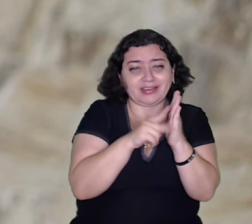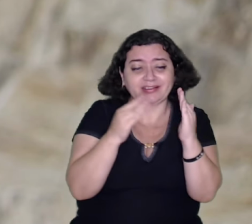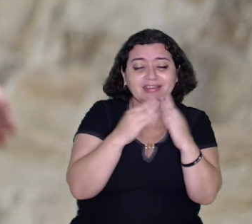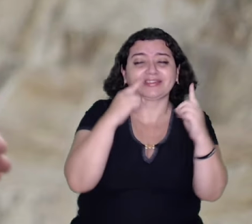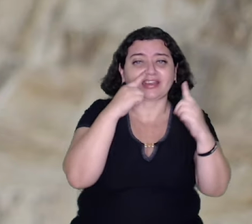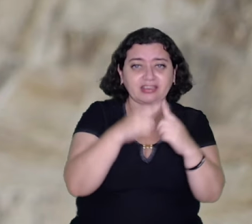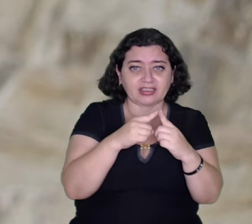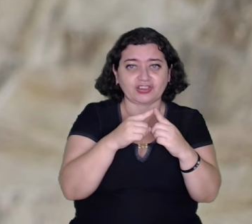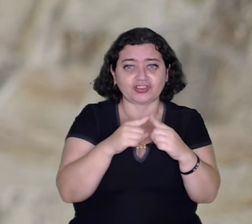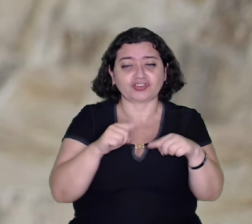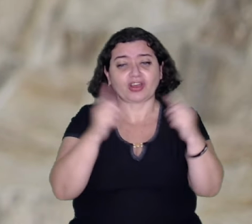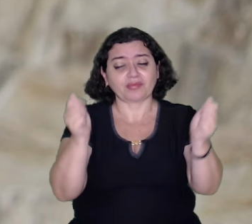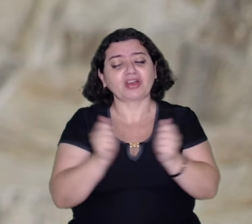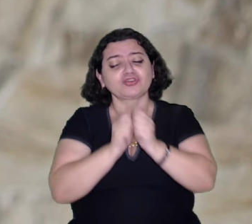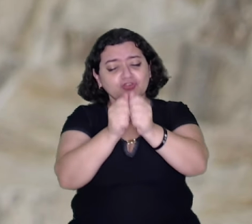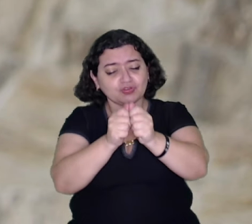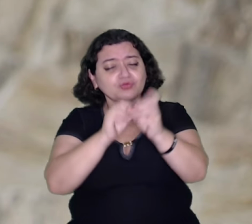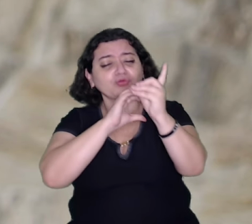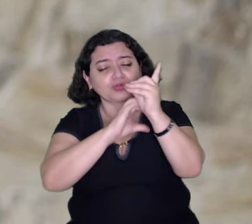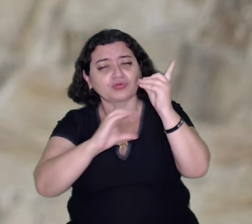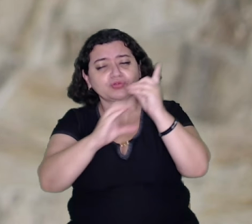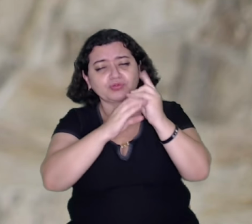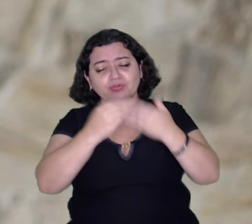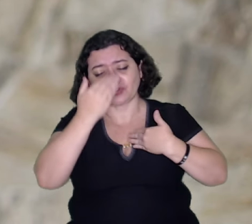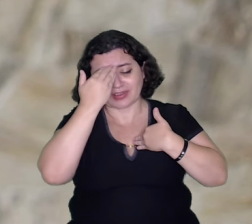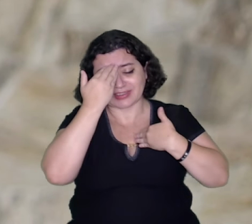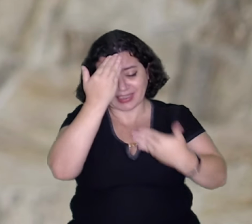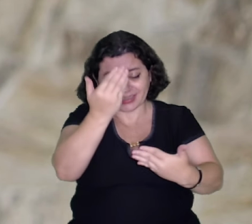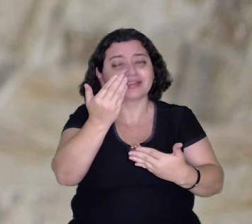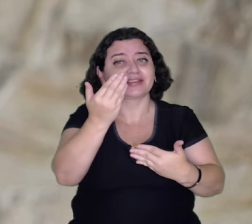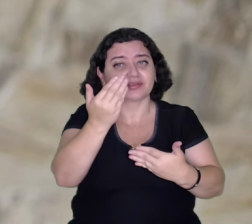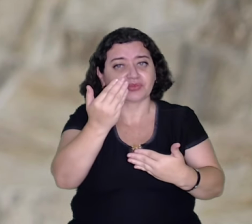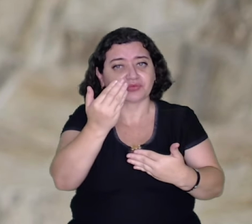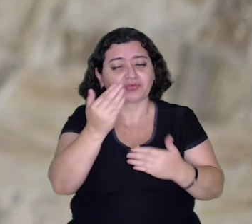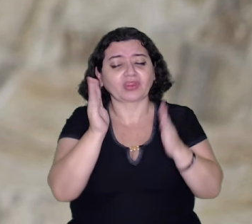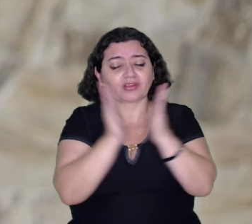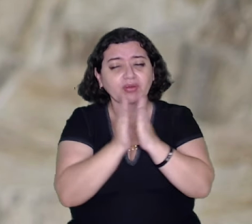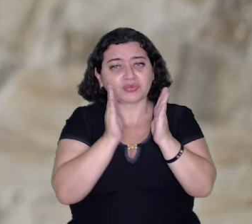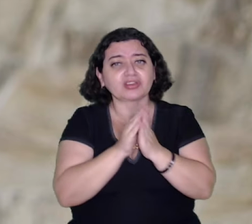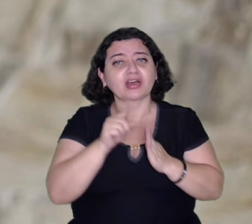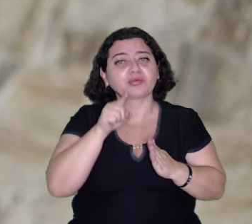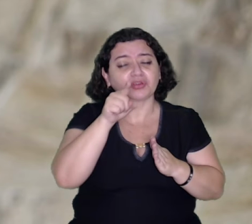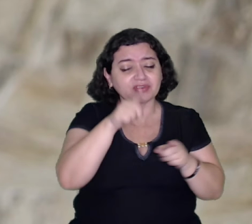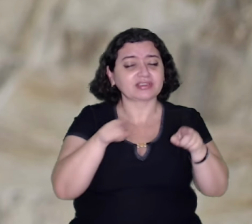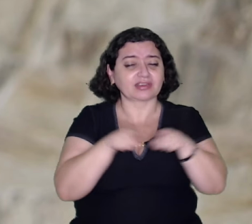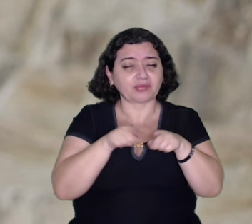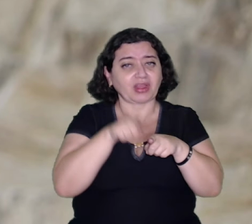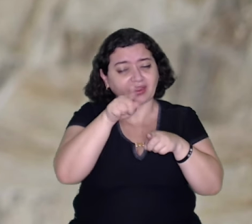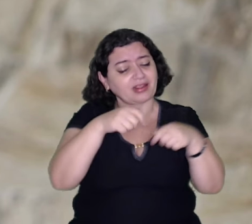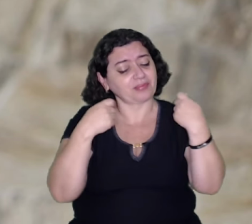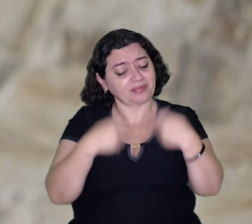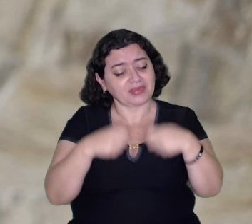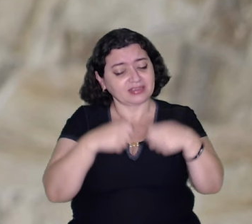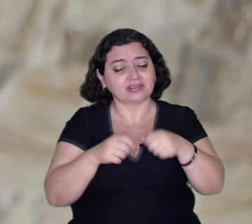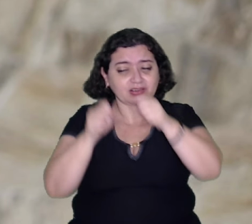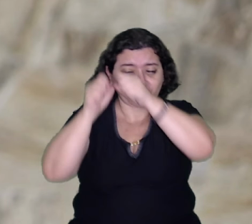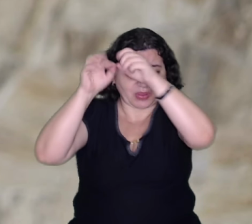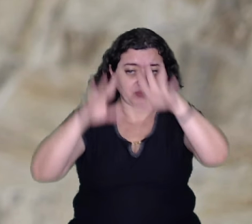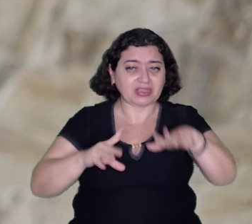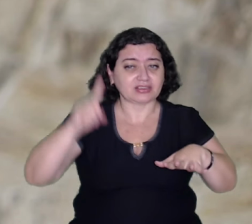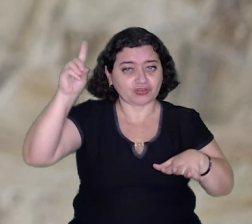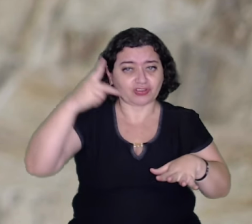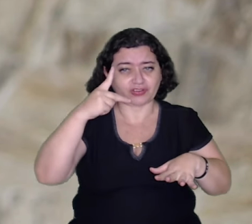tem acompanhado nossos cultos, né? Nós agradecemos por isso, e também está precisando de uma bênção de Deus na sua vida,